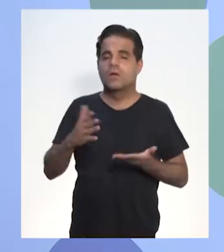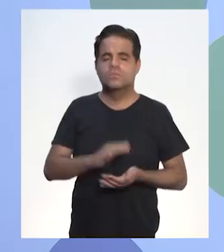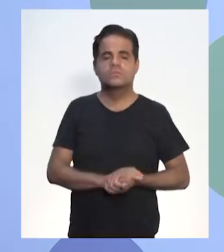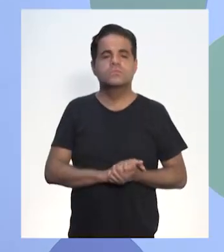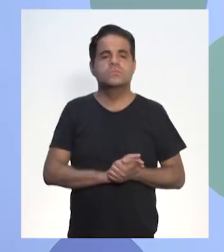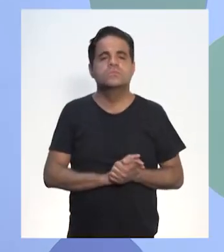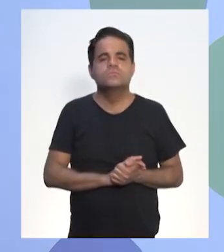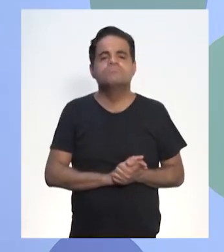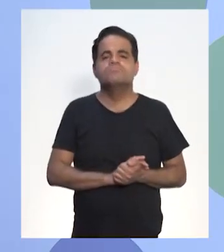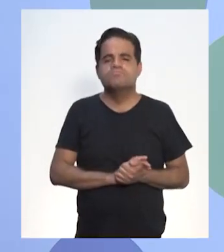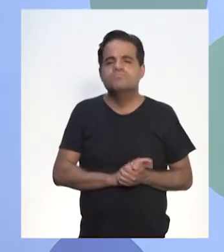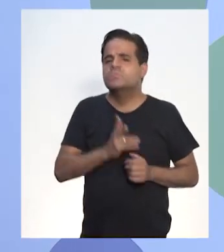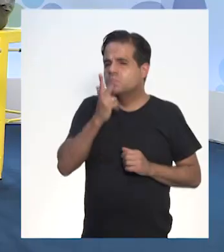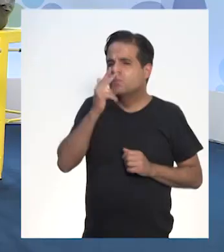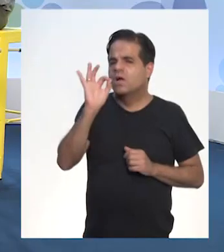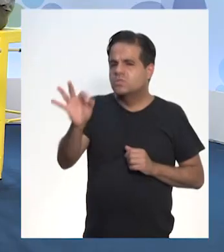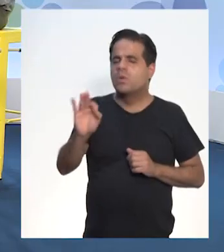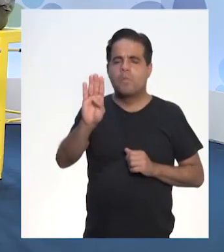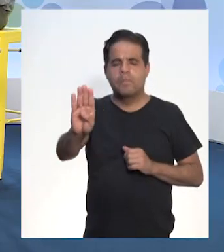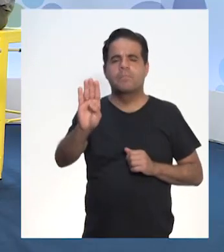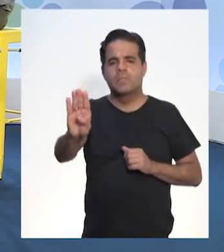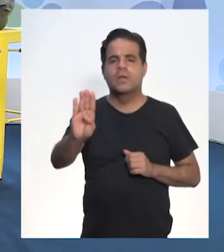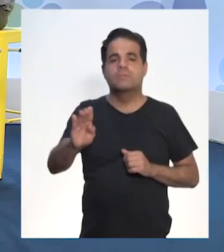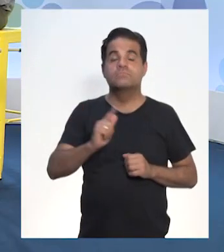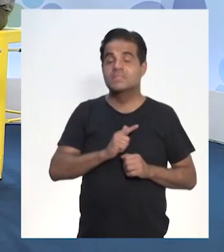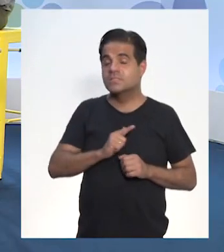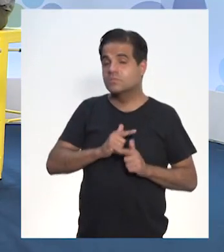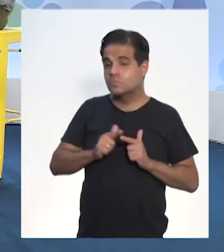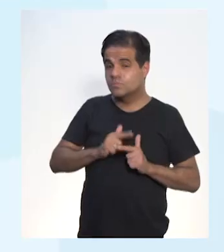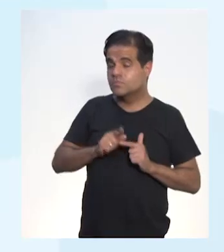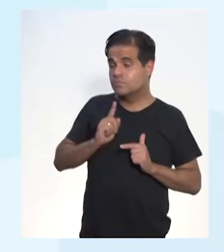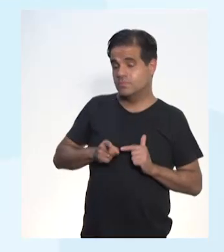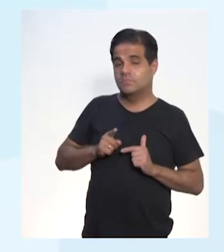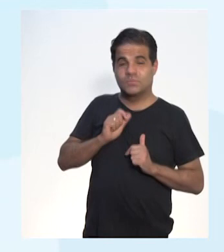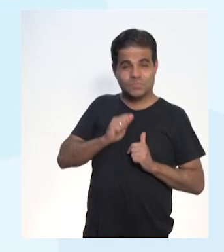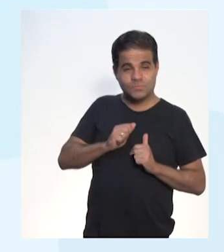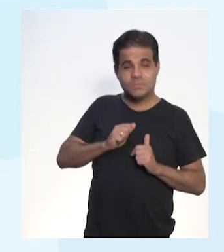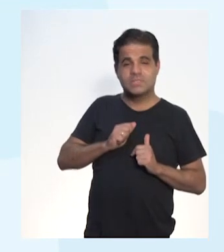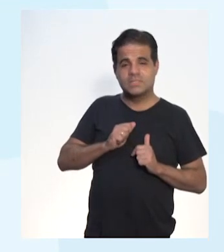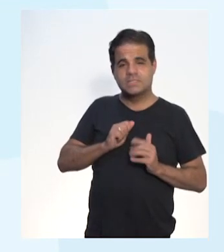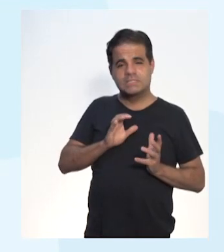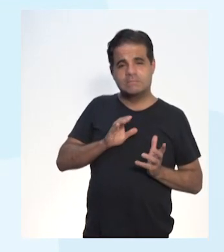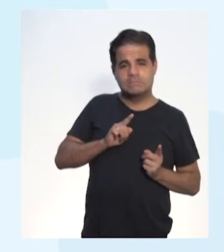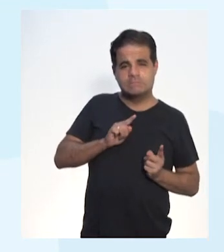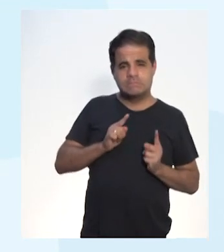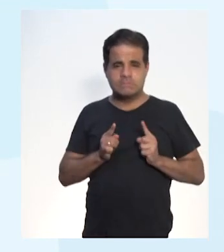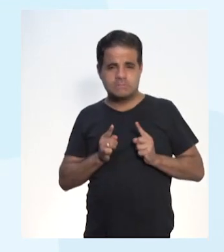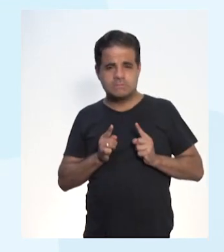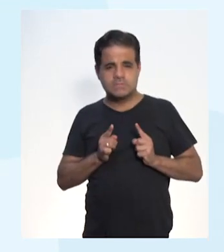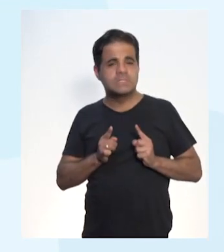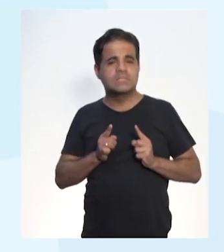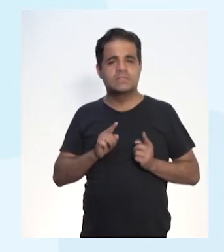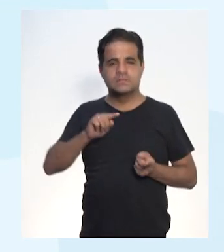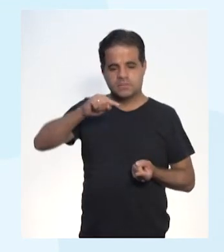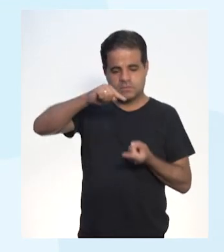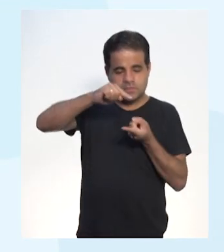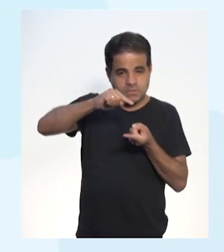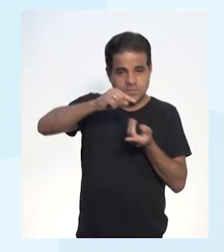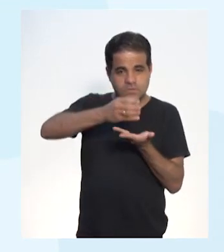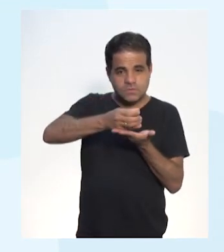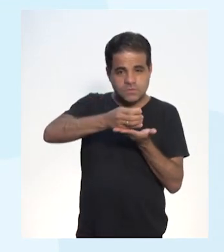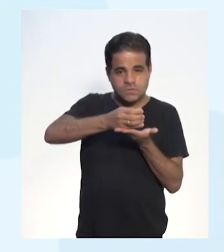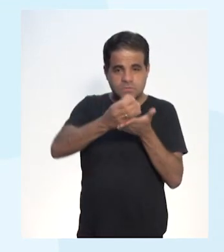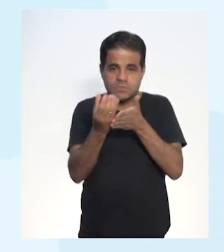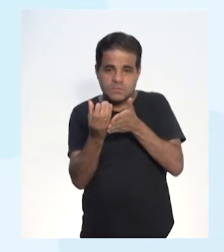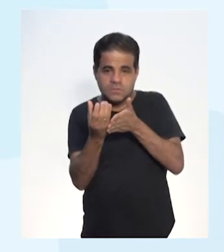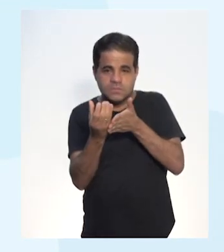que vai encher o B, né? B. Porque tem um problema no A aqui, né? O A, ele tá inclinado, né? Embora a área dele que ele oferece pro fluxo de